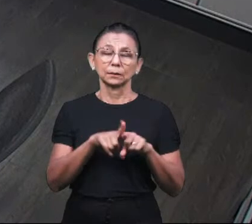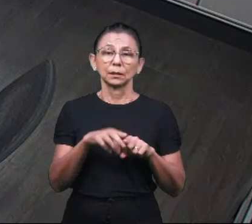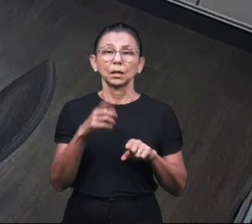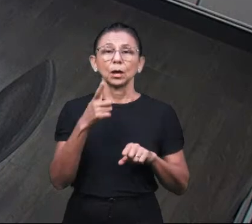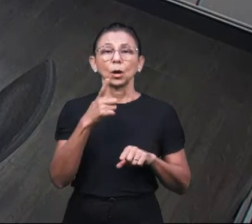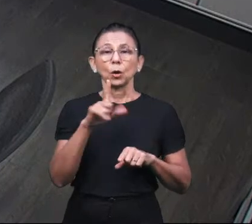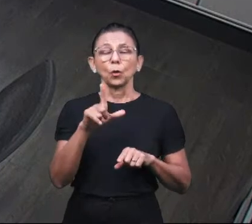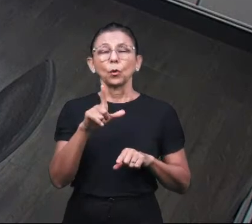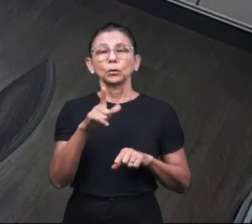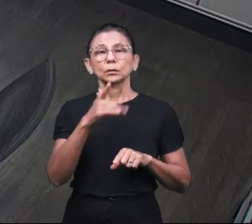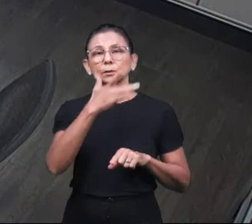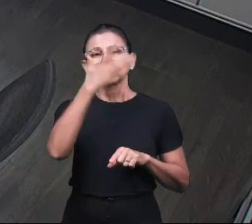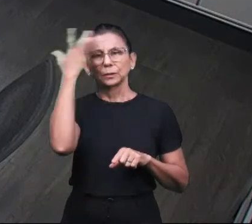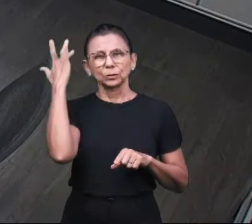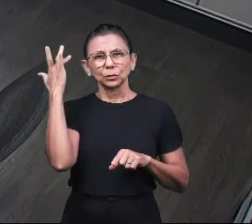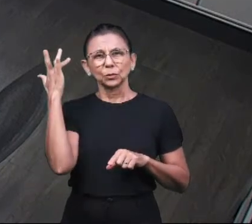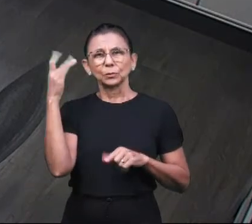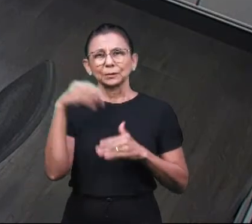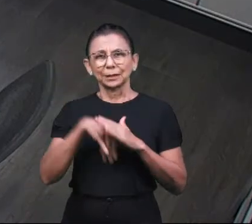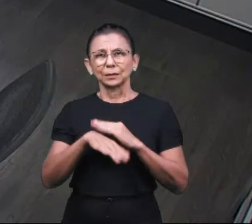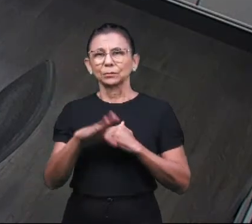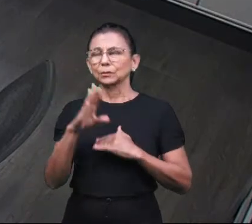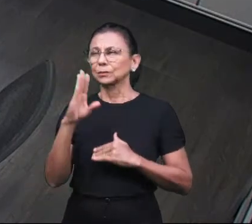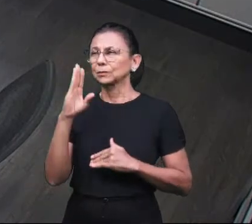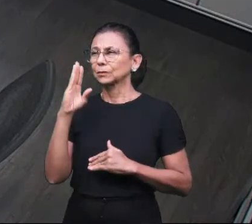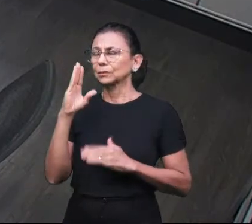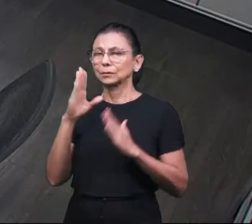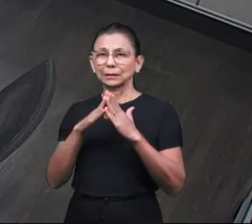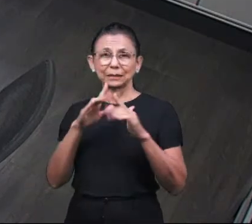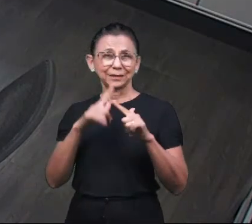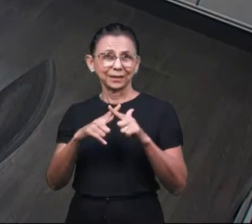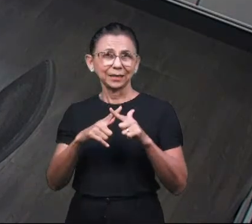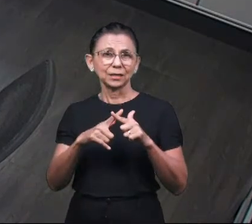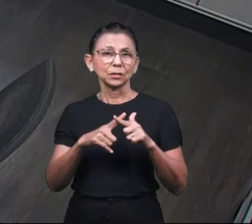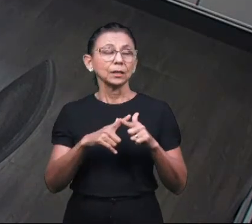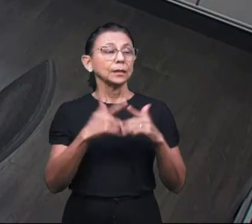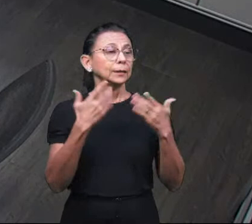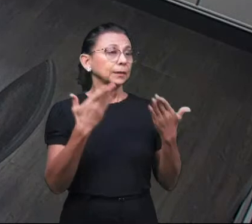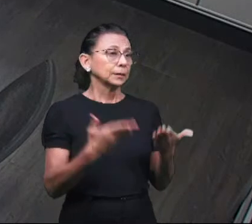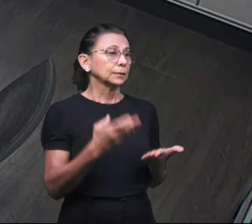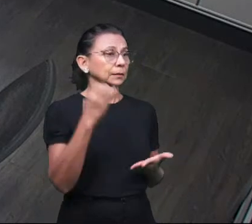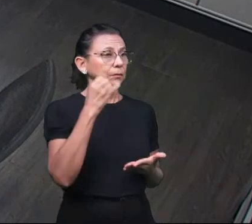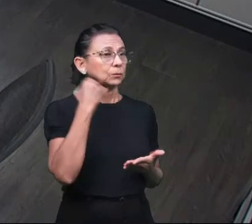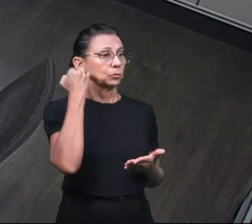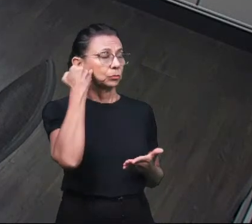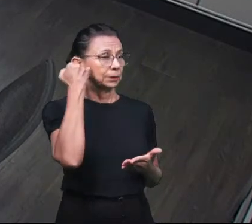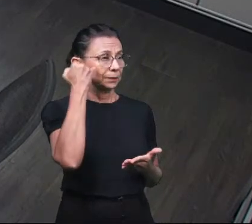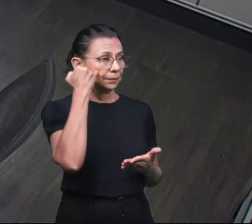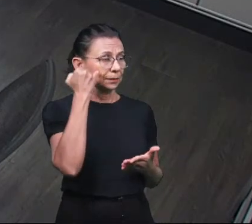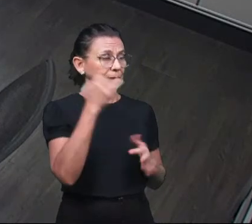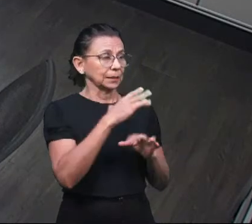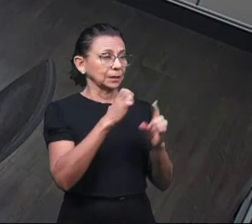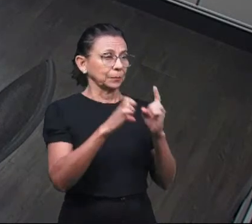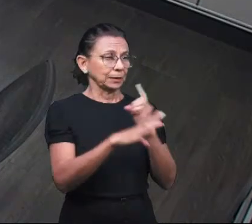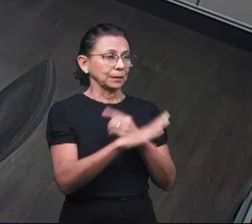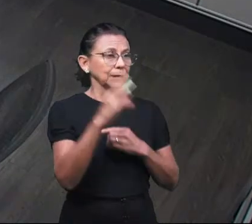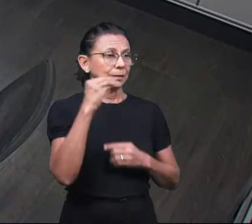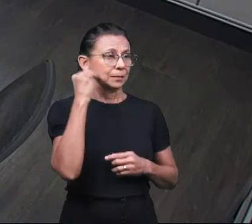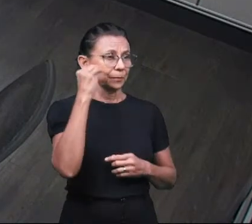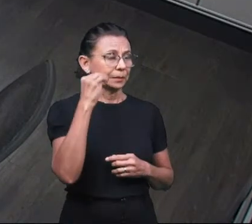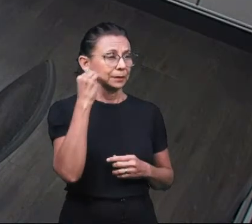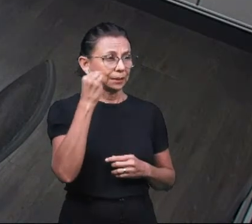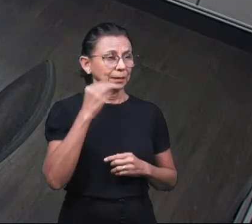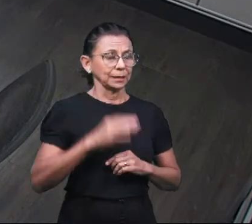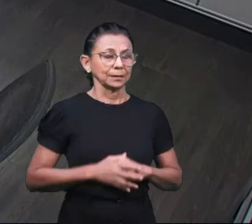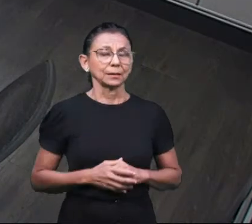igrejas? Então, Josias, a nossa experiência na escola bíblica, eu costumo dizer para minha igreja, que eu sempre uso a expressão,